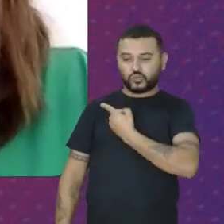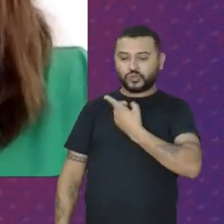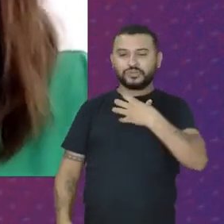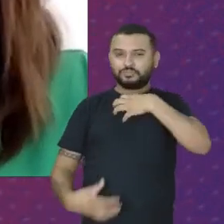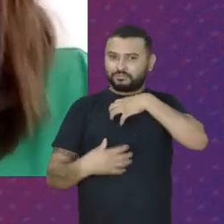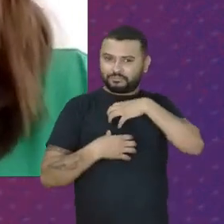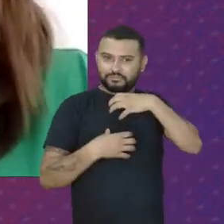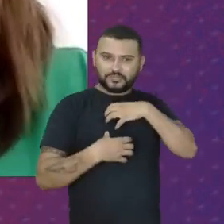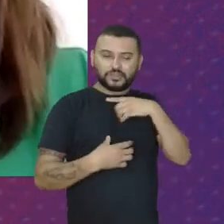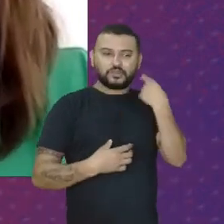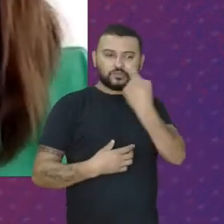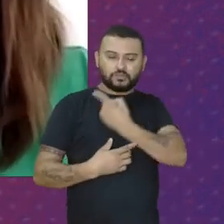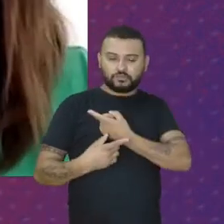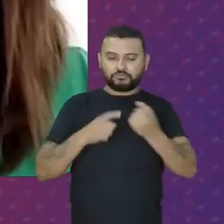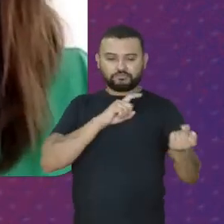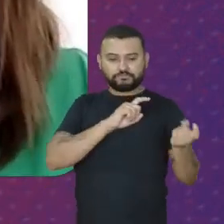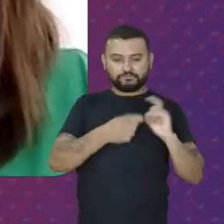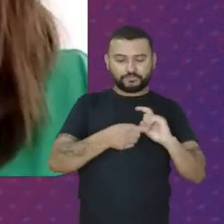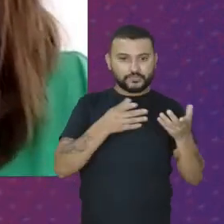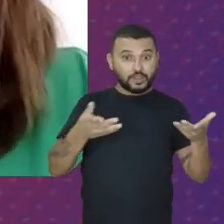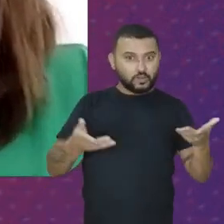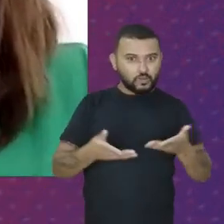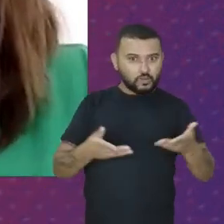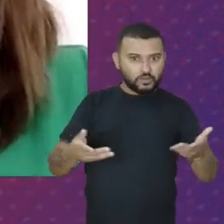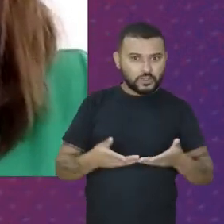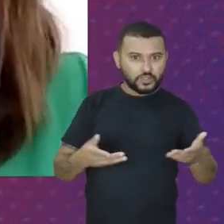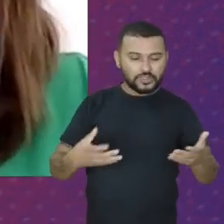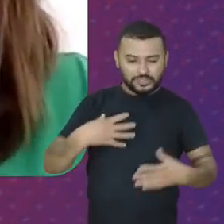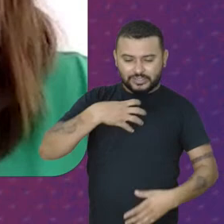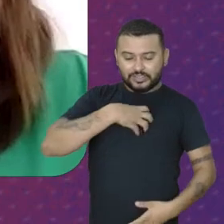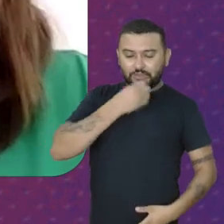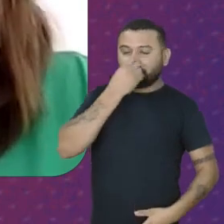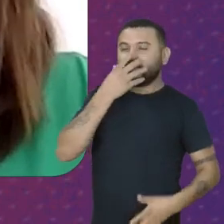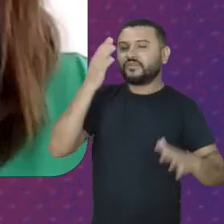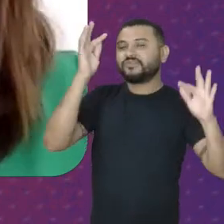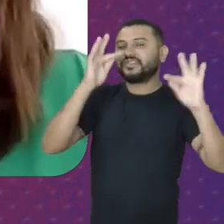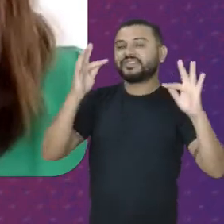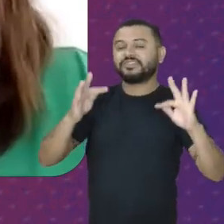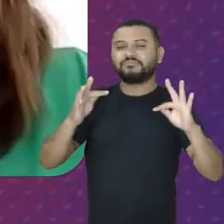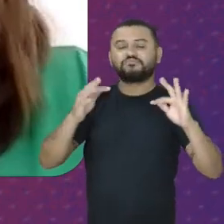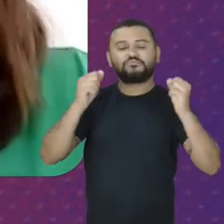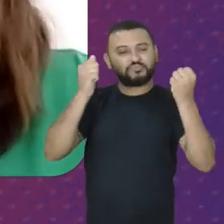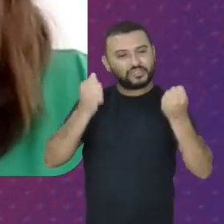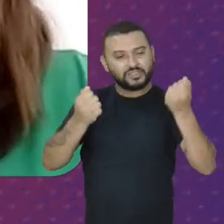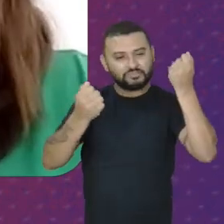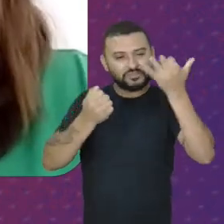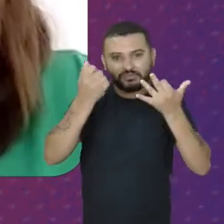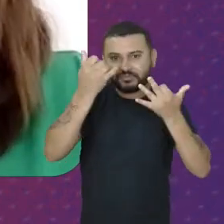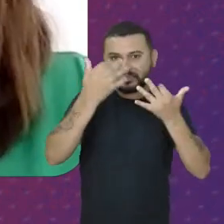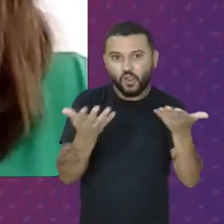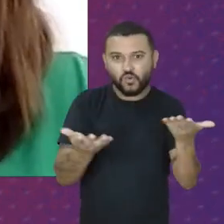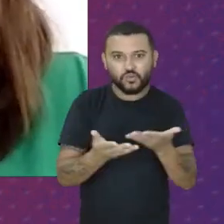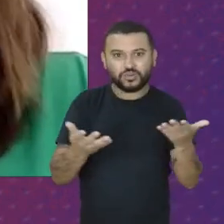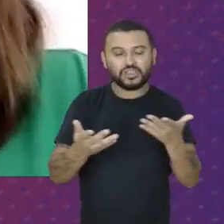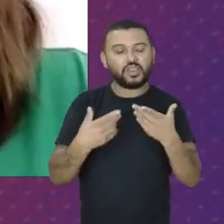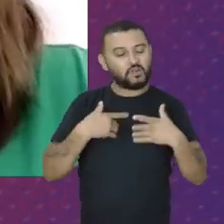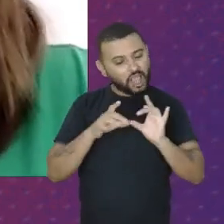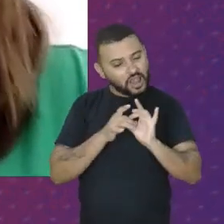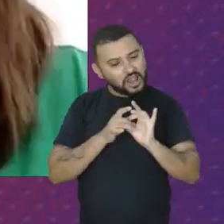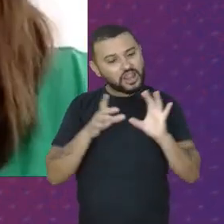essa discussão esteja sendo feita aqui. Eu me sinto honrada de poder estar com vocês e me